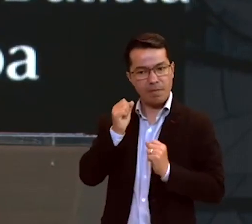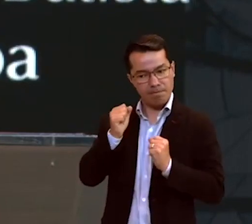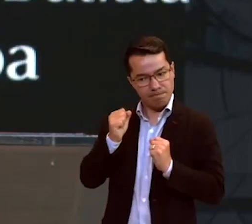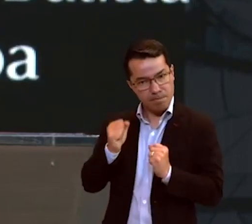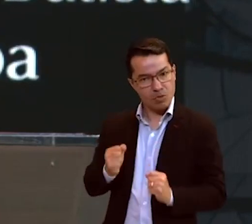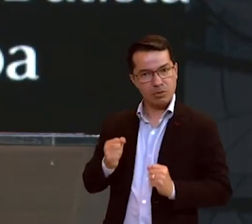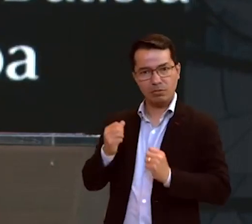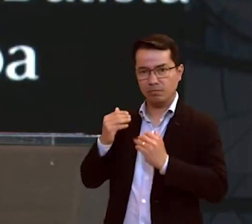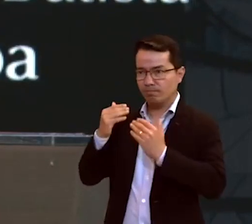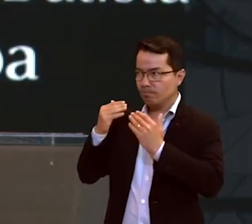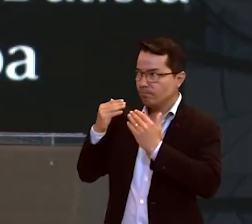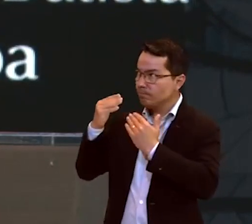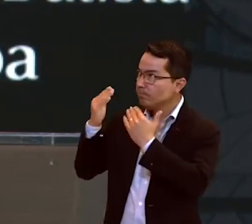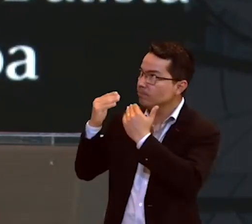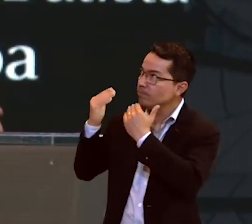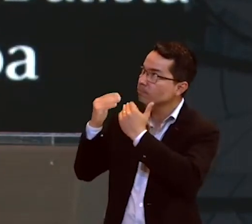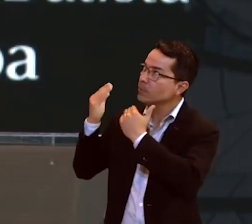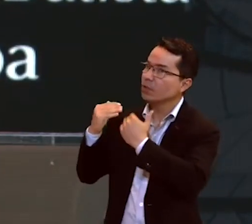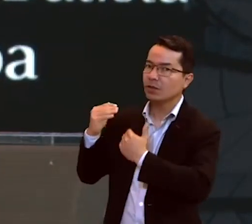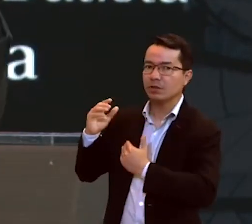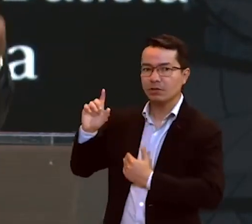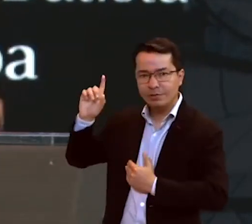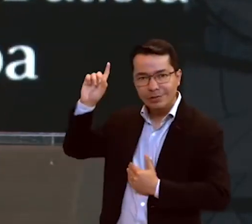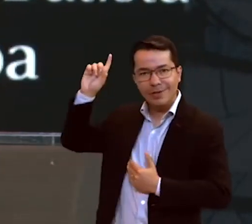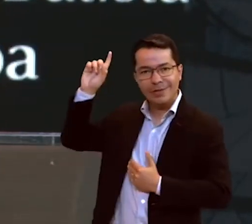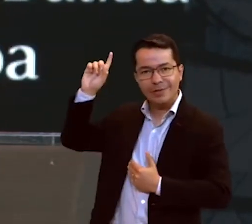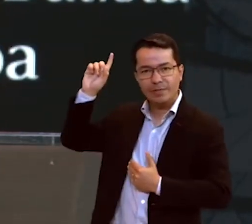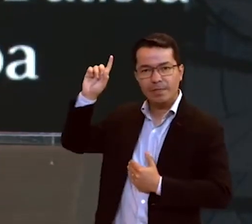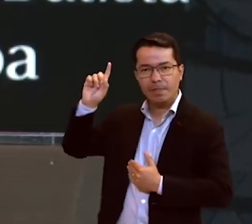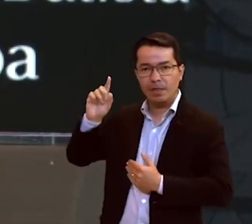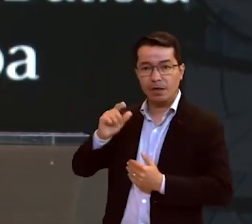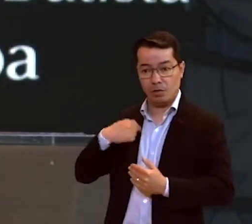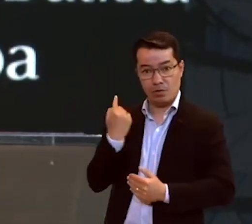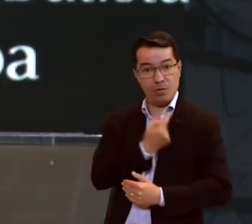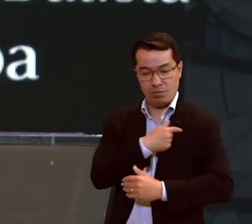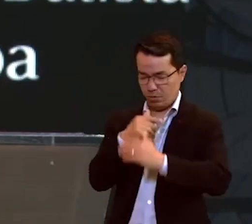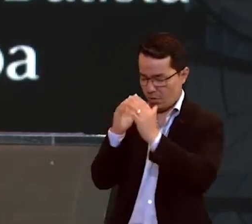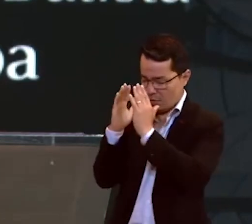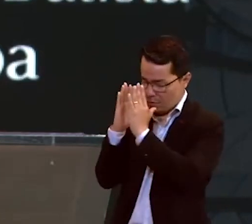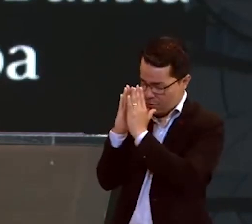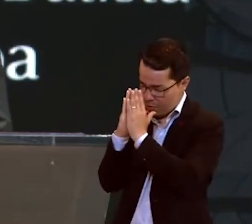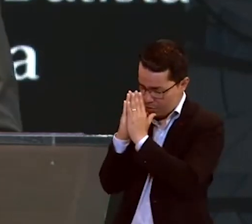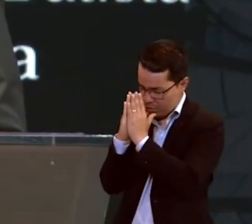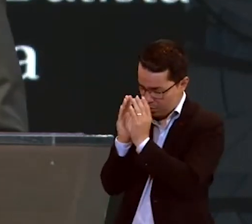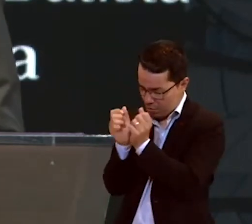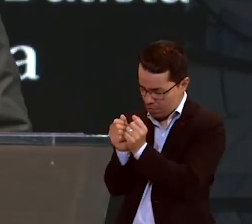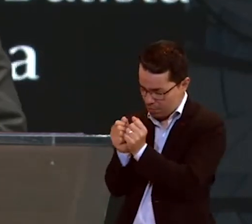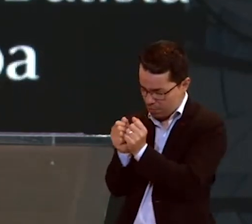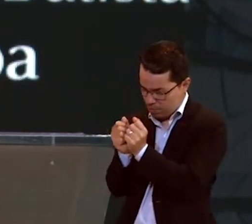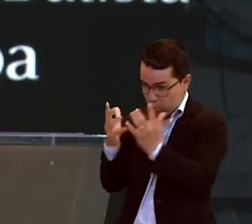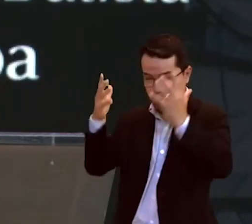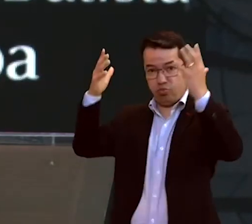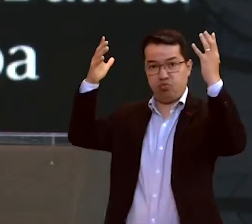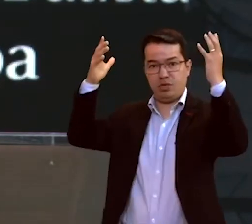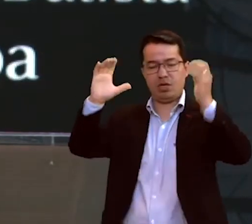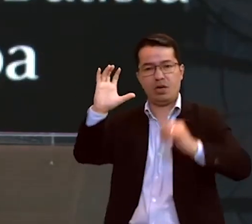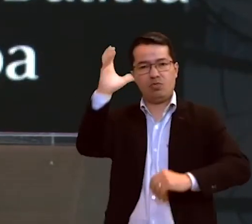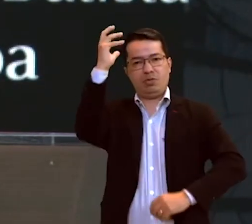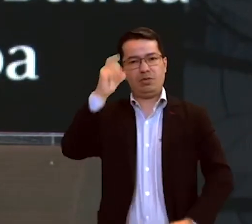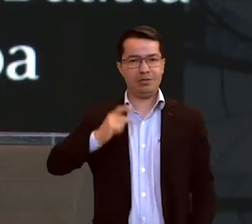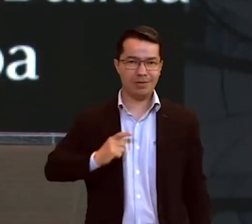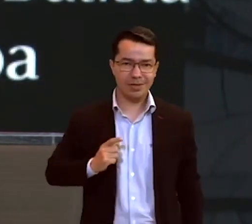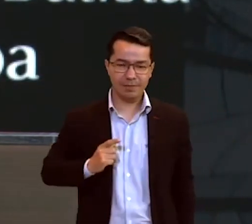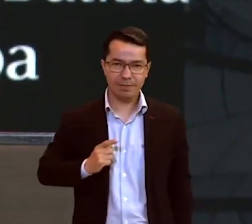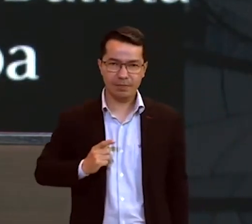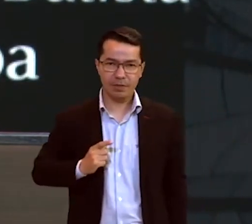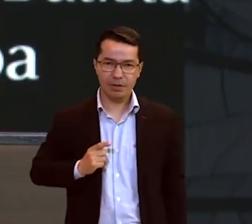com Deus. Os milagres que acontecem quando nós conversamos com Deus. E eu quero pensar em algumas lições que esse texto nos traz. E